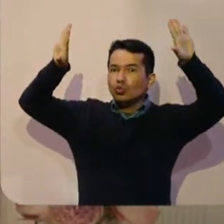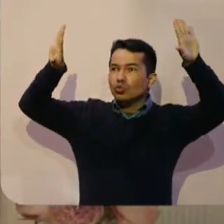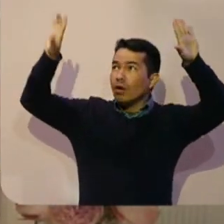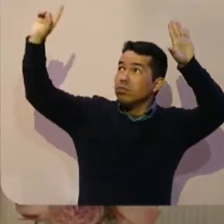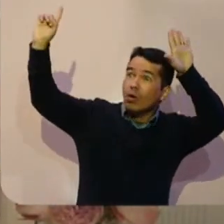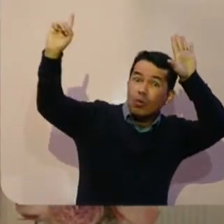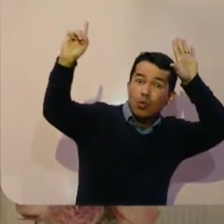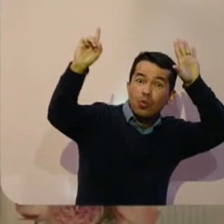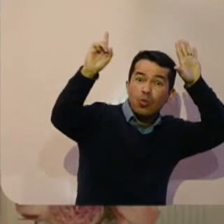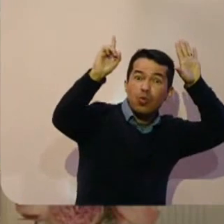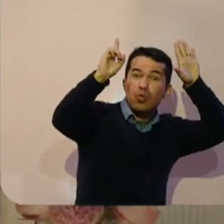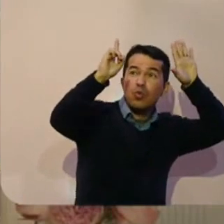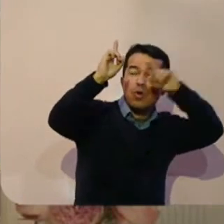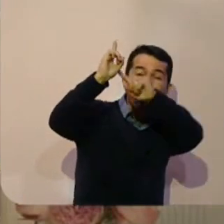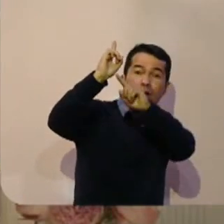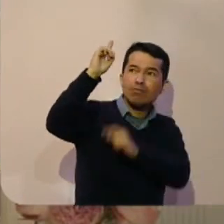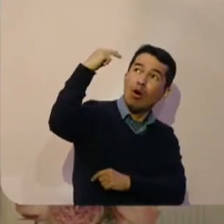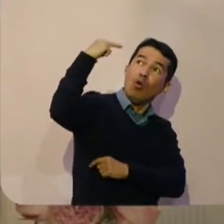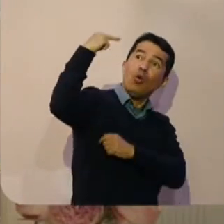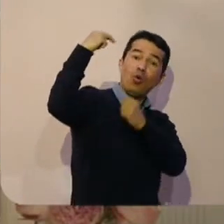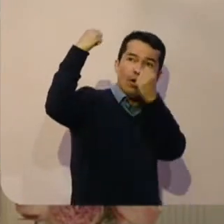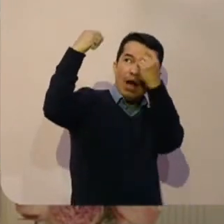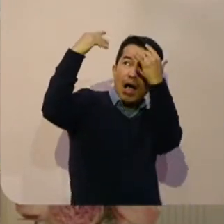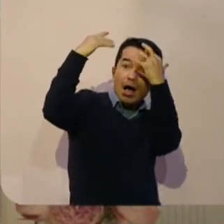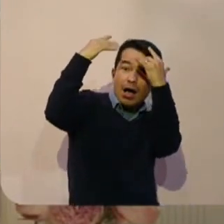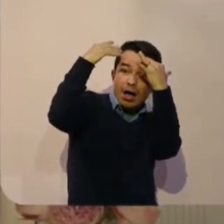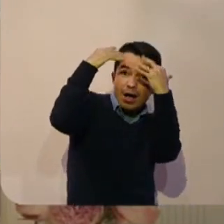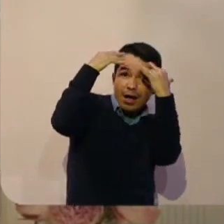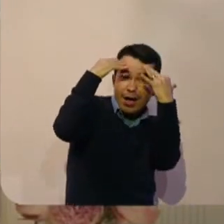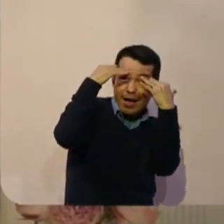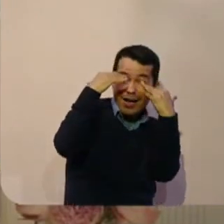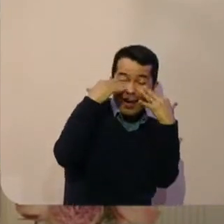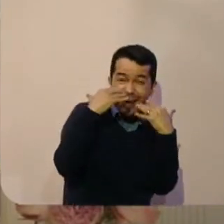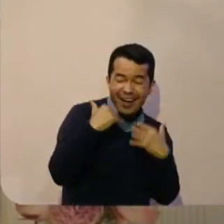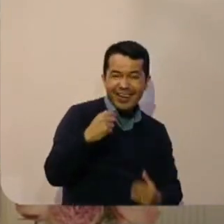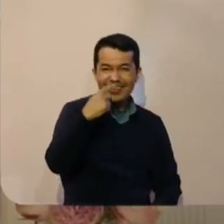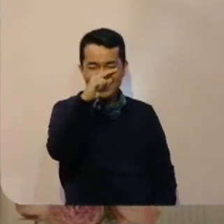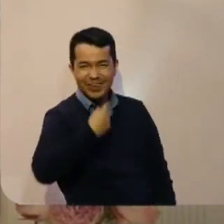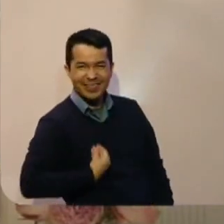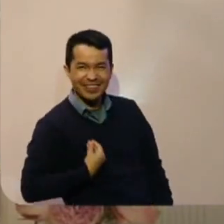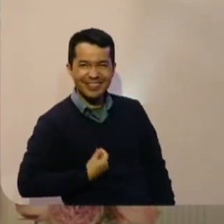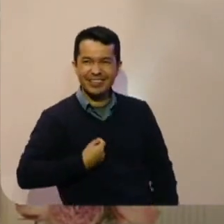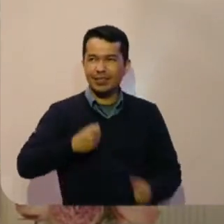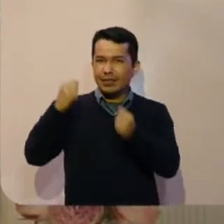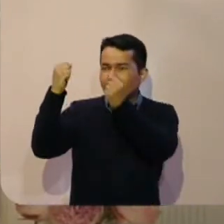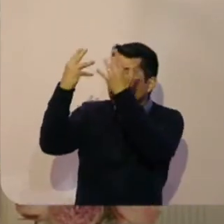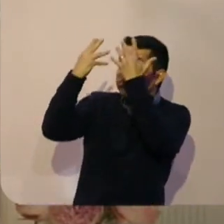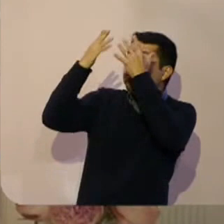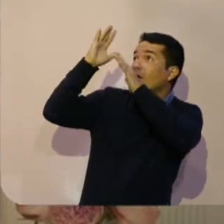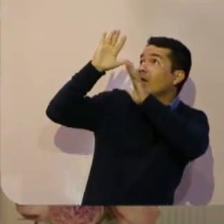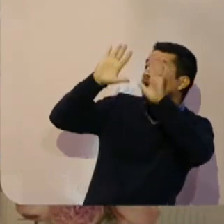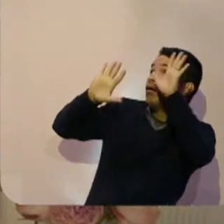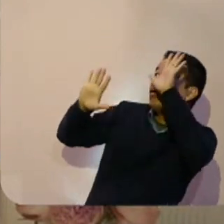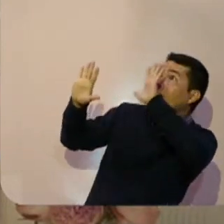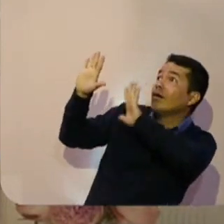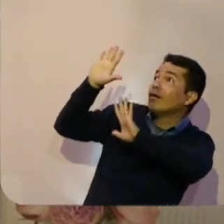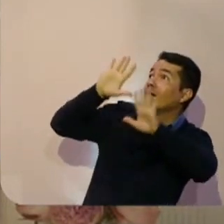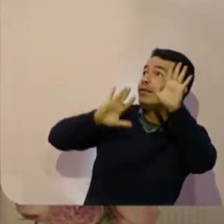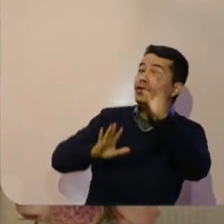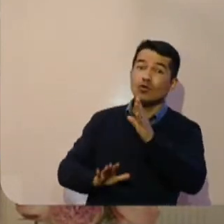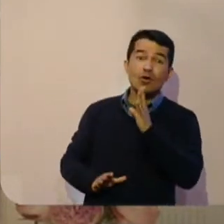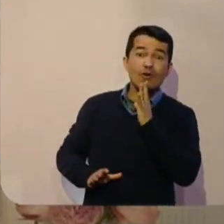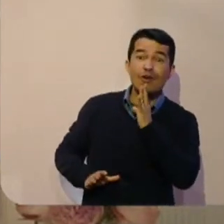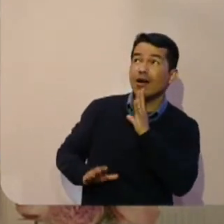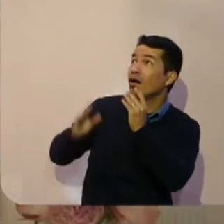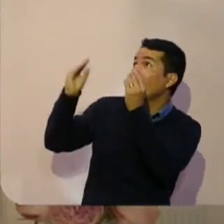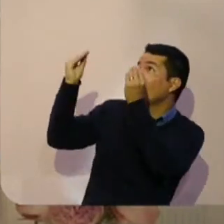teórico das coisas, mas Deus vai nos dando estratégias, caminhos, processos, porque esse é o Deus Todo-Poderoso. E se